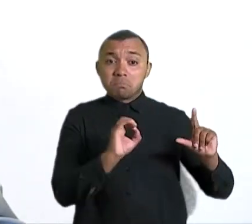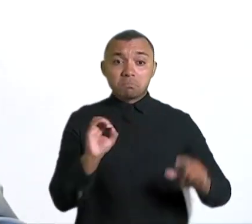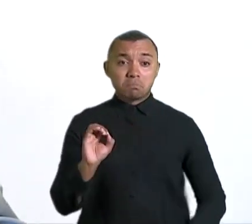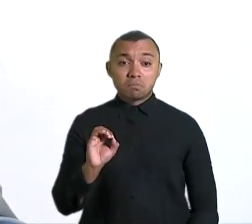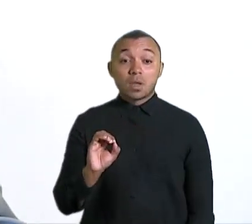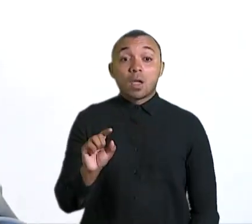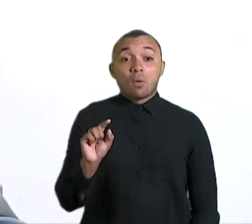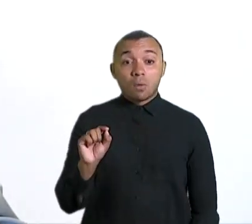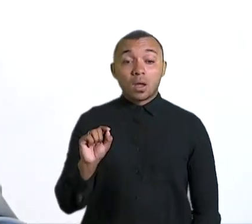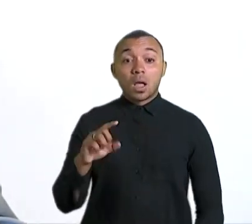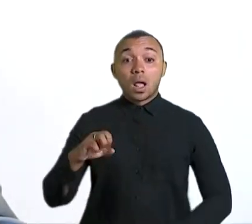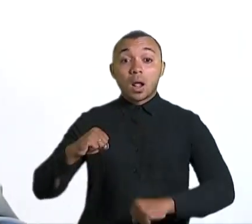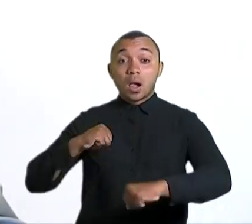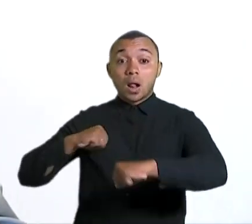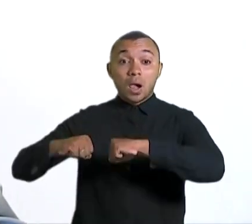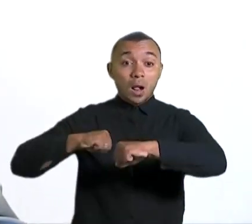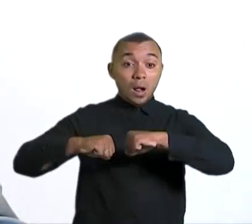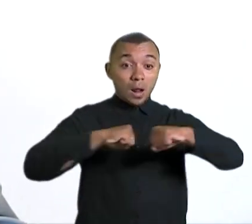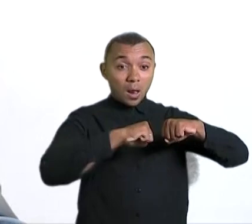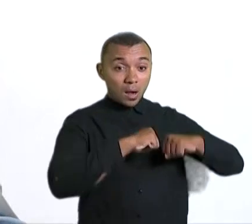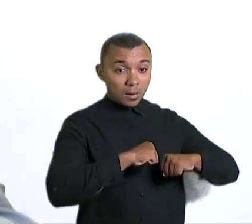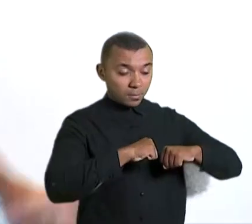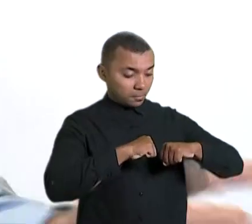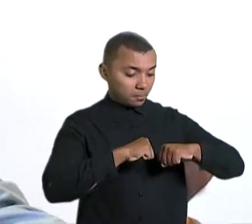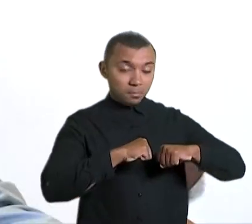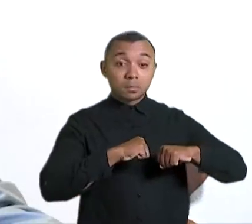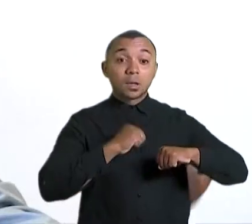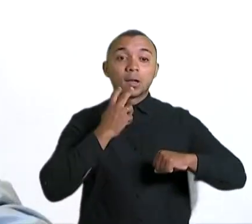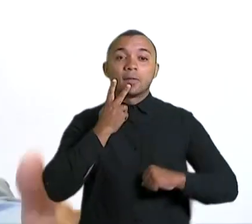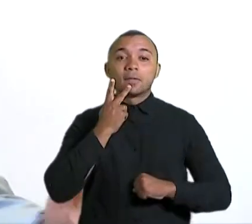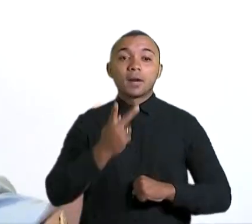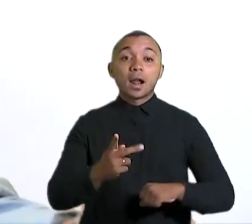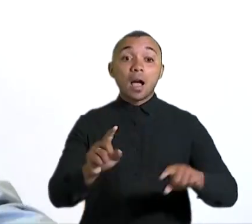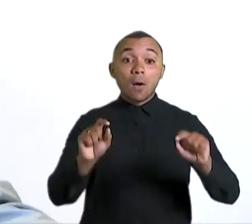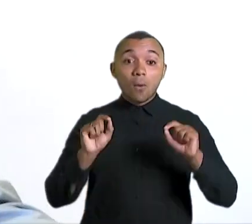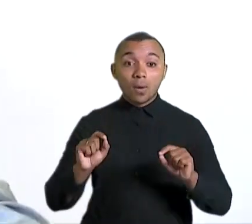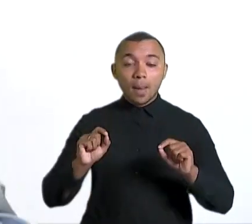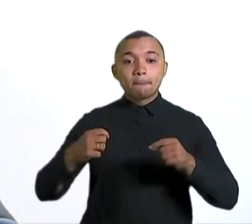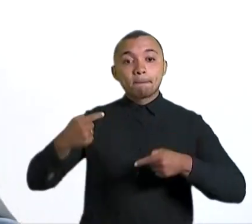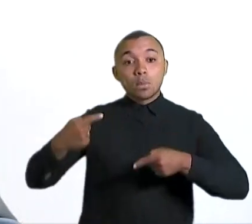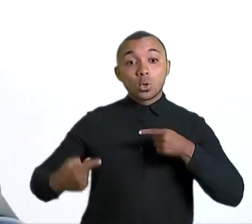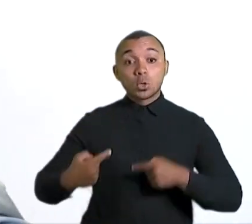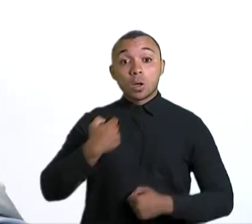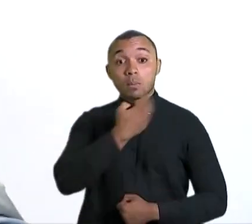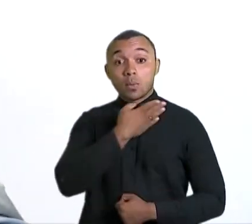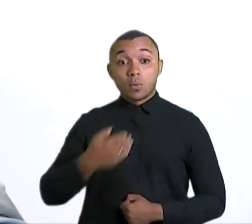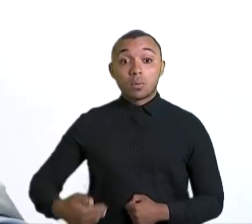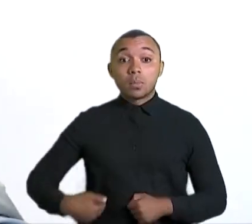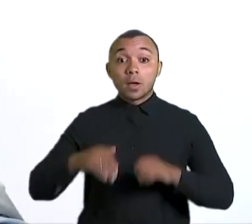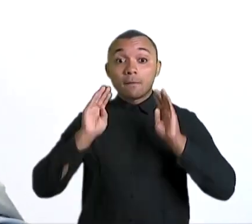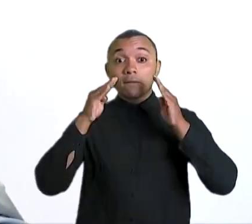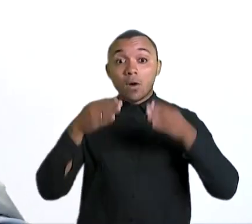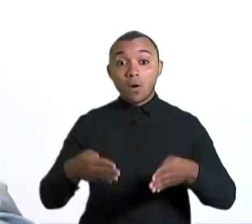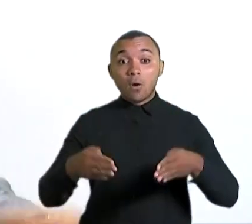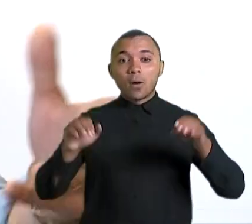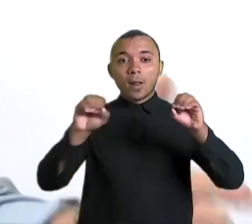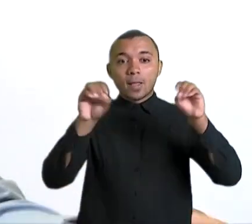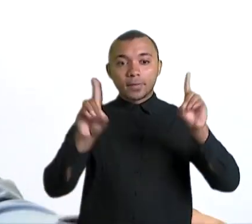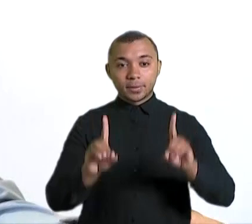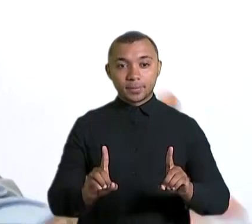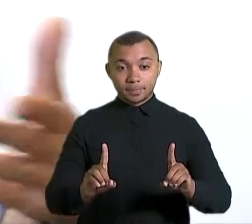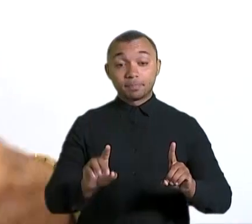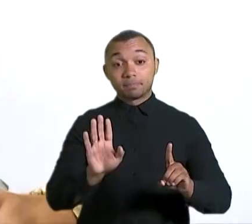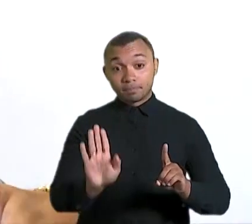é os debates entre os candidatos, eles falarem sobre as políticas públicas da pessoa com deficiência.